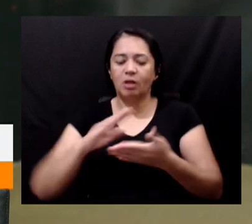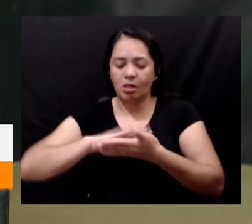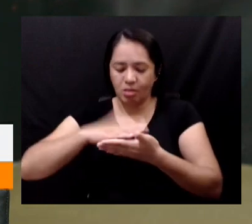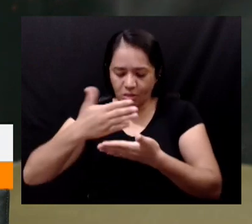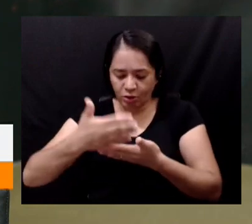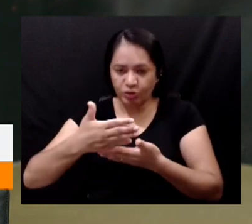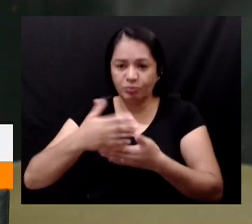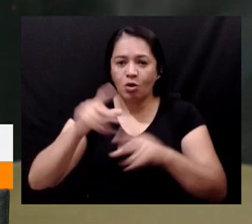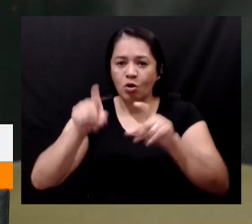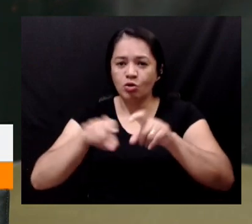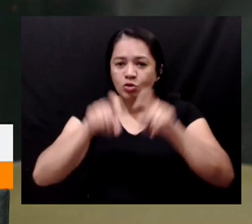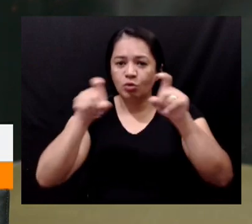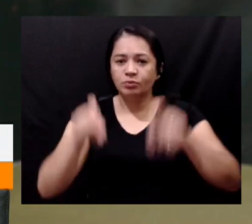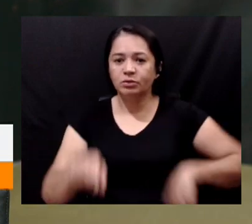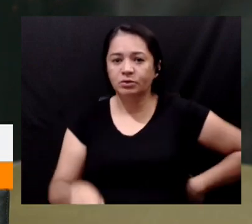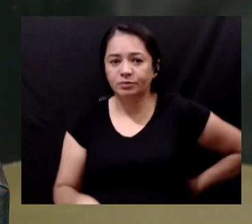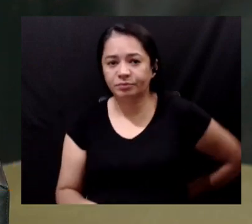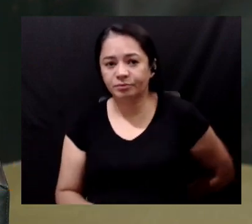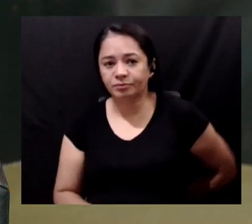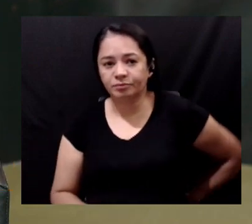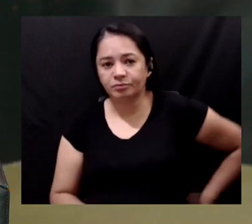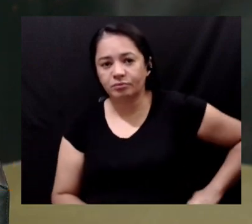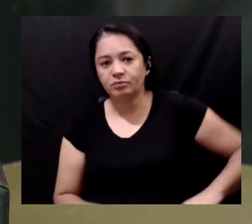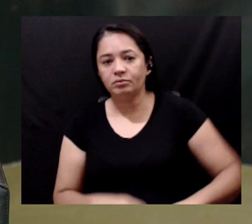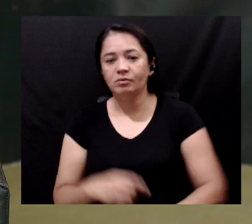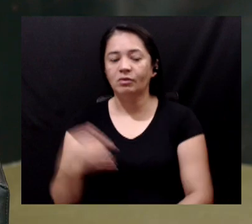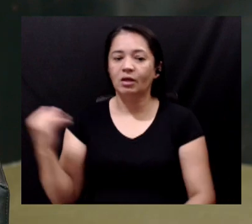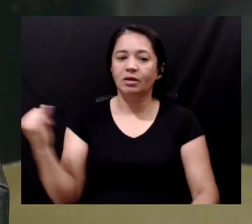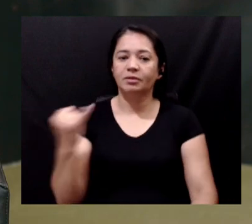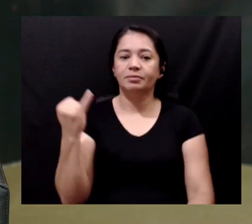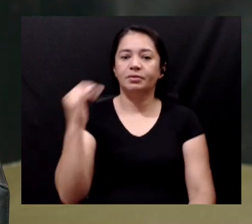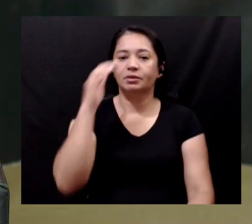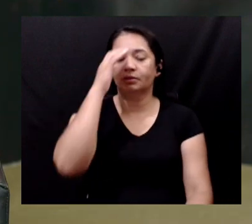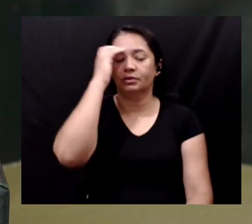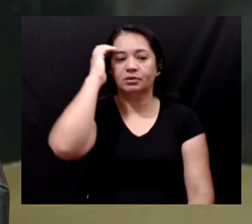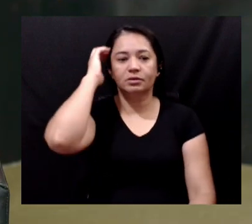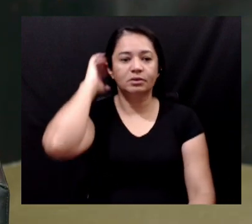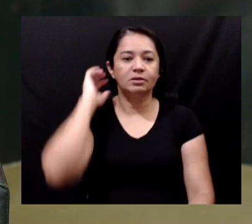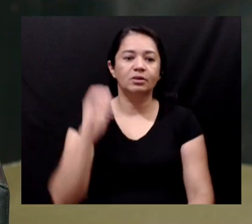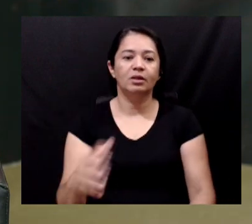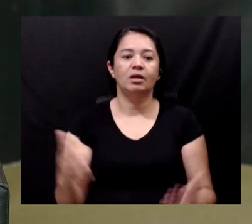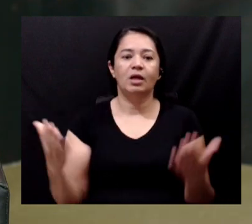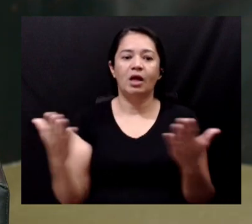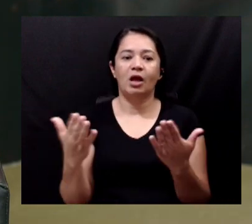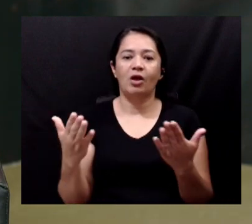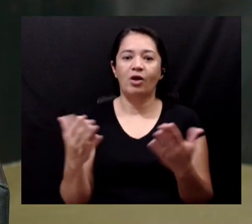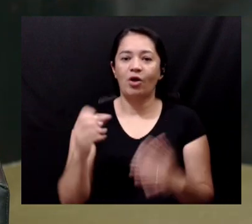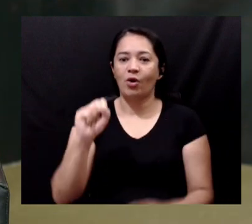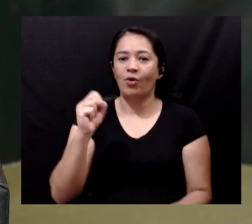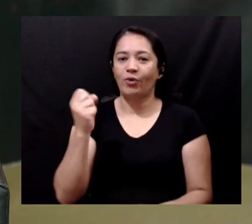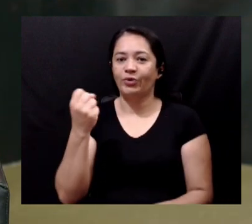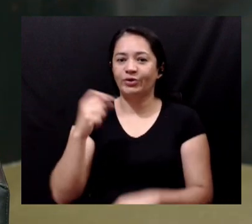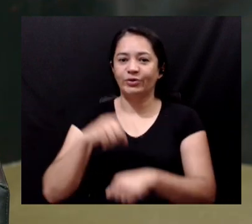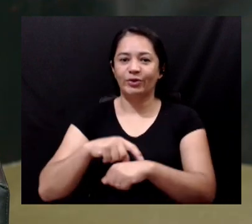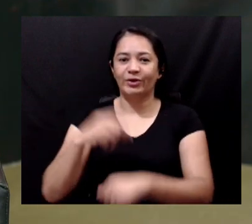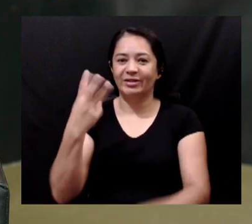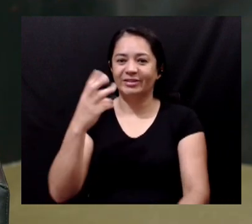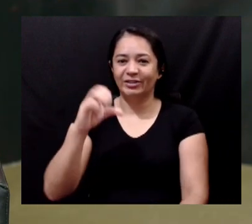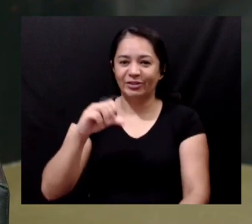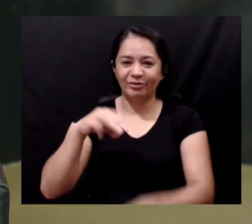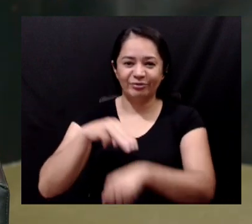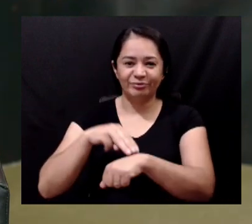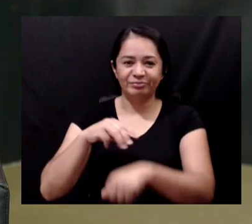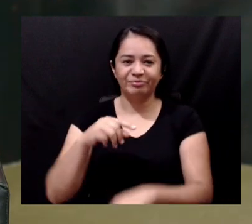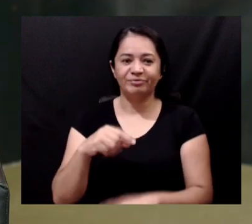computador, enfim, no celular, é importante. Vamos lá, 8h39, hora passando rápido nessa segunda-feira, hein. O Marcelo do Jardim